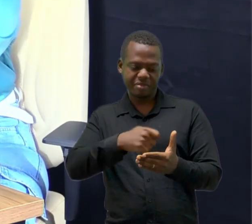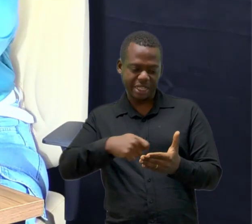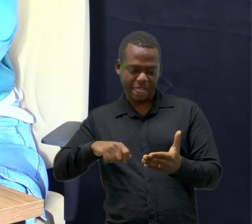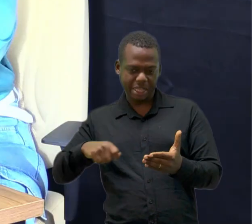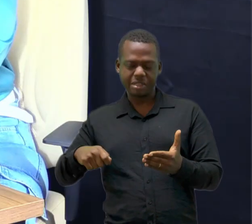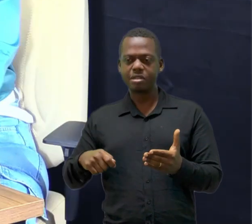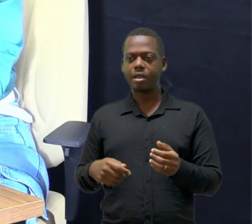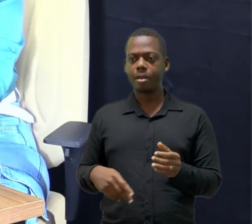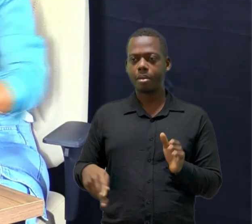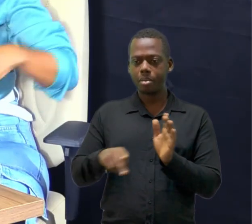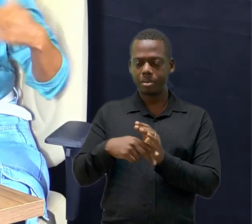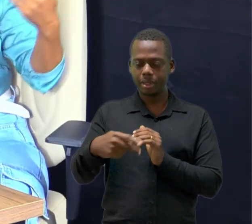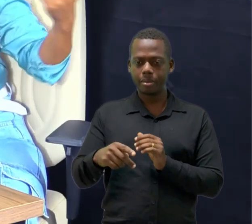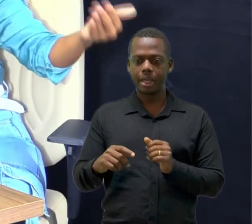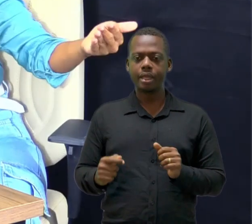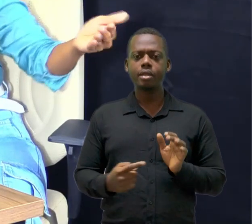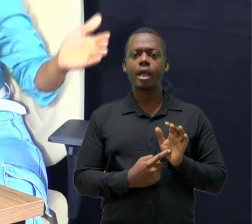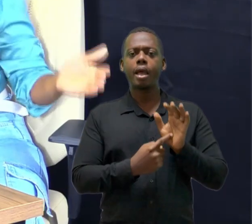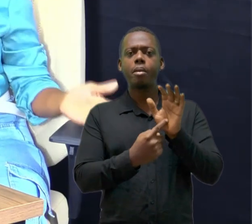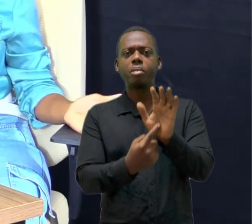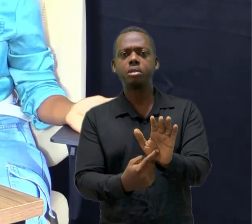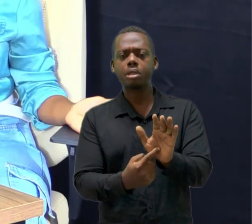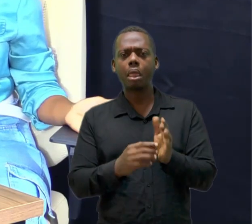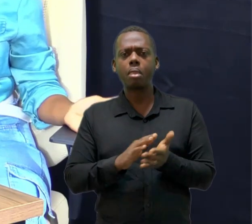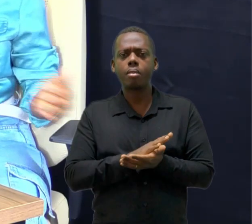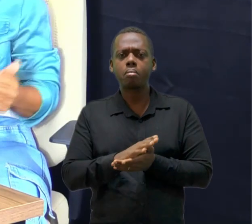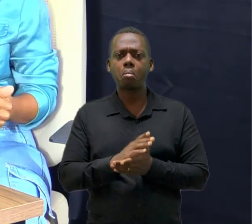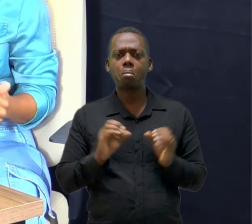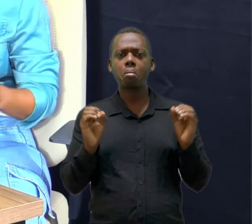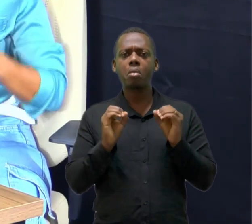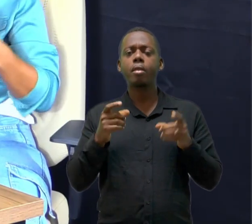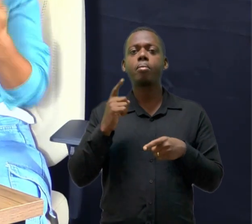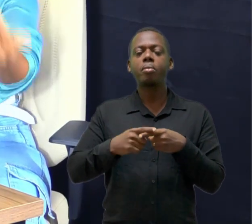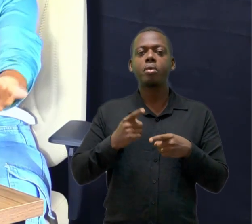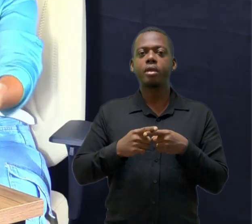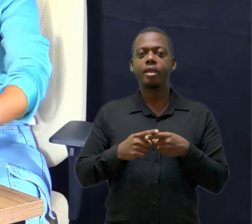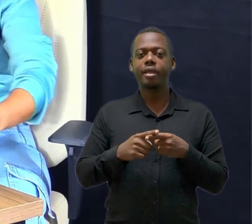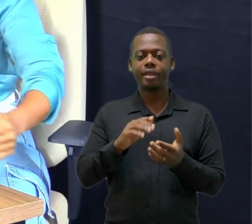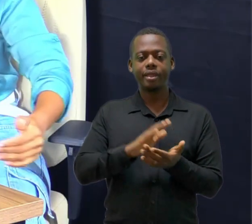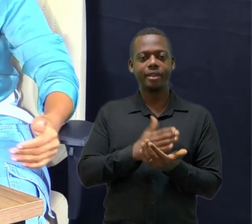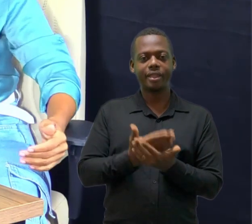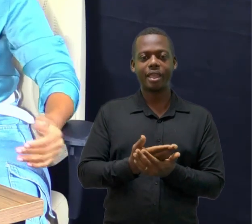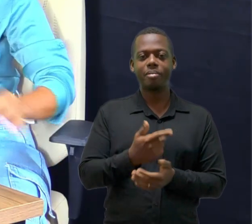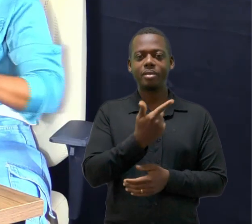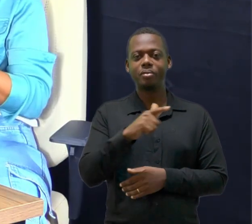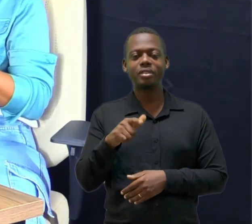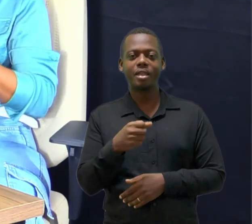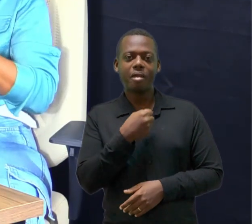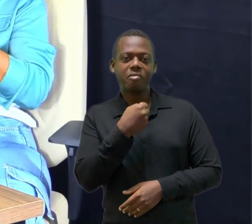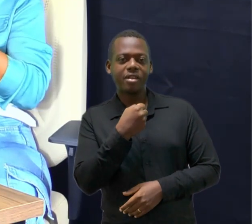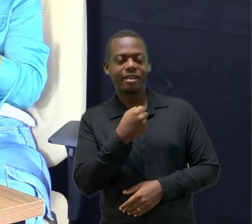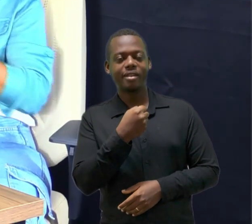pessoas davam a parte dele, mas na hora de apresentar lá, ele não apresentava. Entendi. Por quê? Porque não tinha um intérprete para fazer a fala dele, para, no